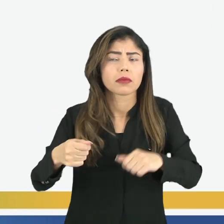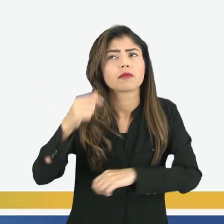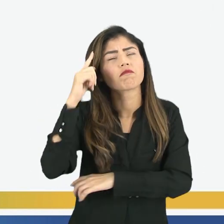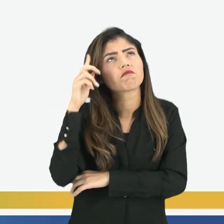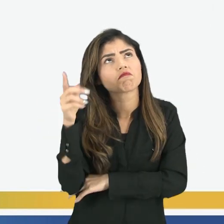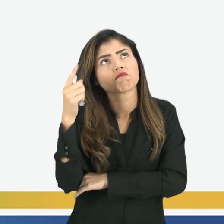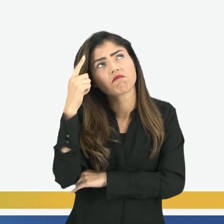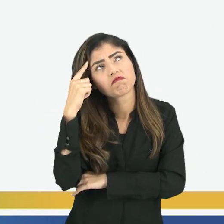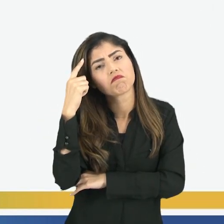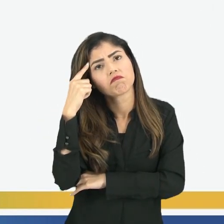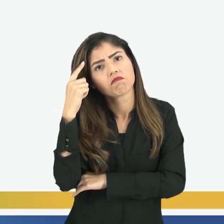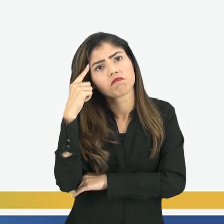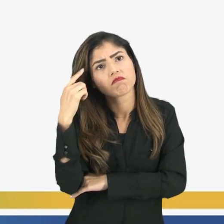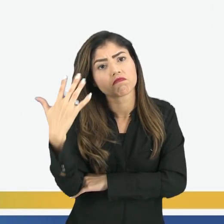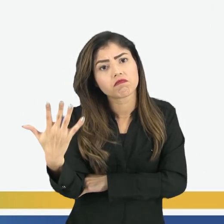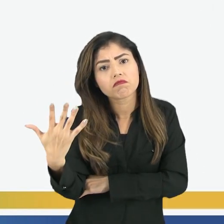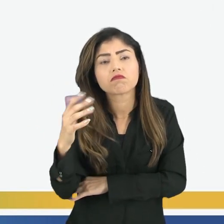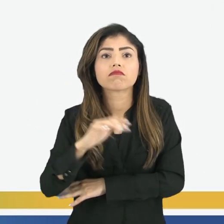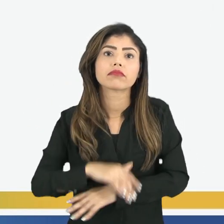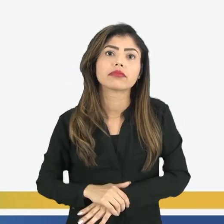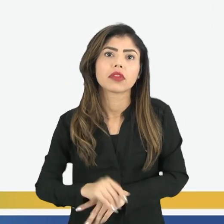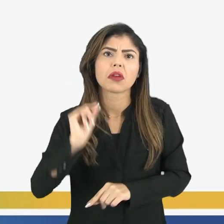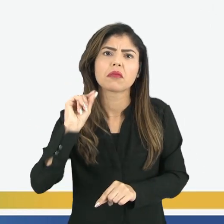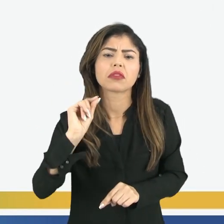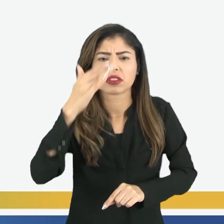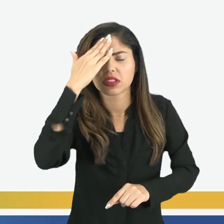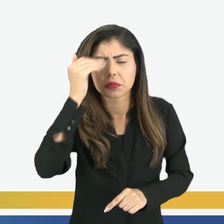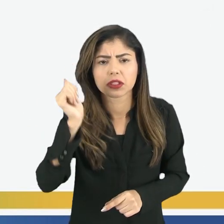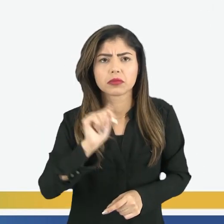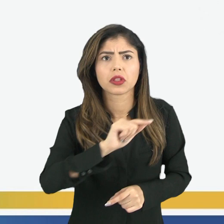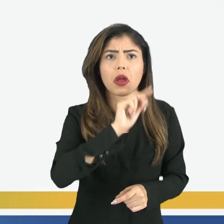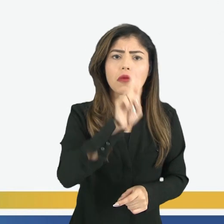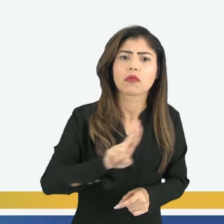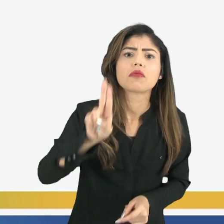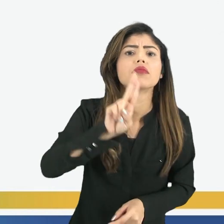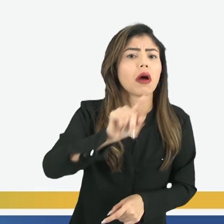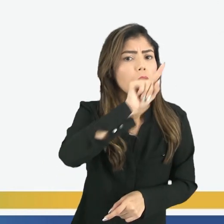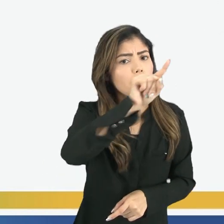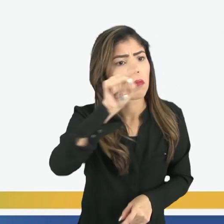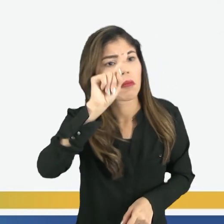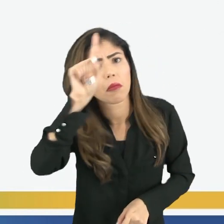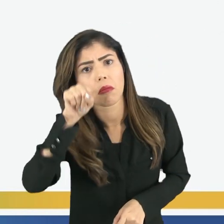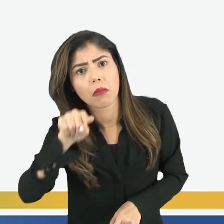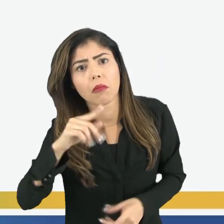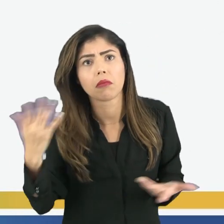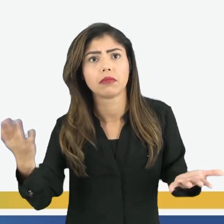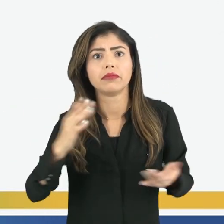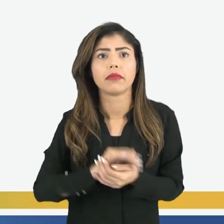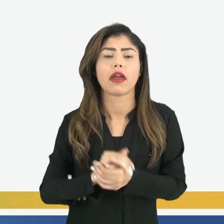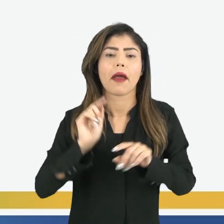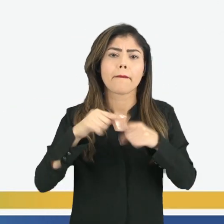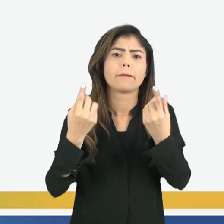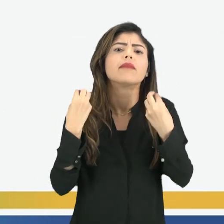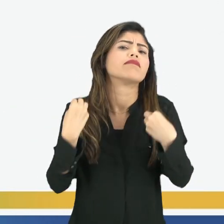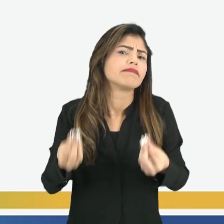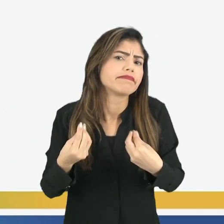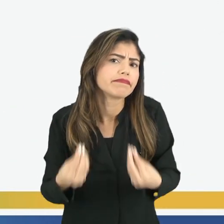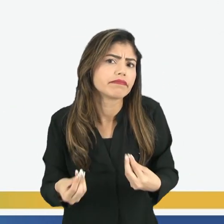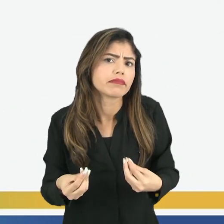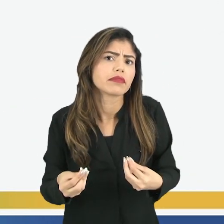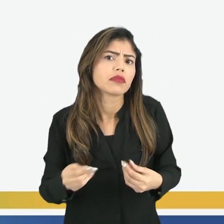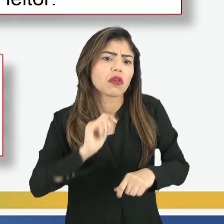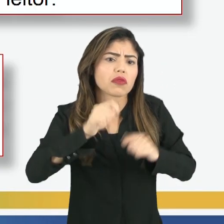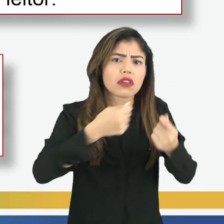refletir. Olha aí a pessoa pensando, o que já sabemos sobre o uso da pontuação? Afinal, para que servem os sinais